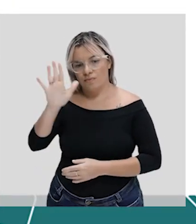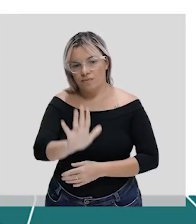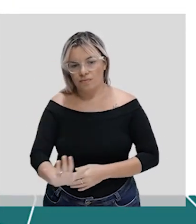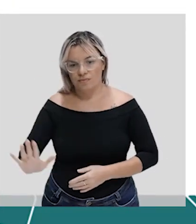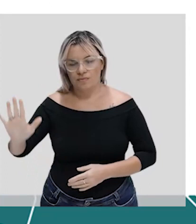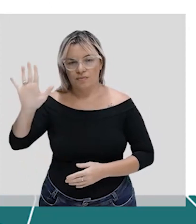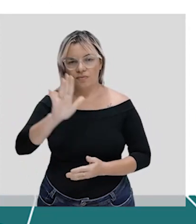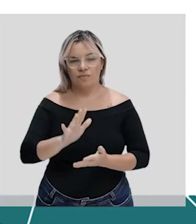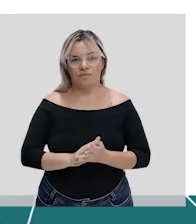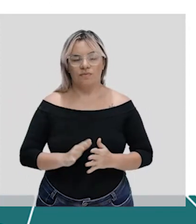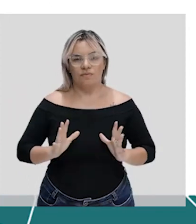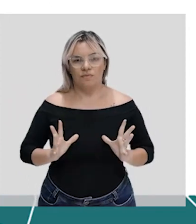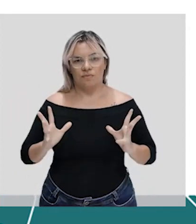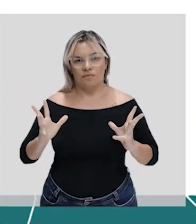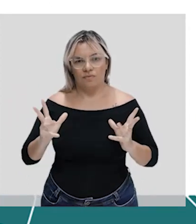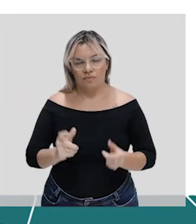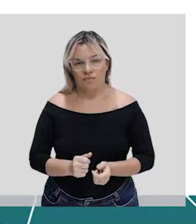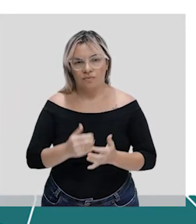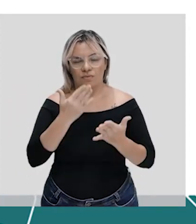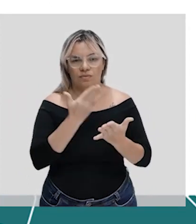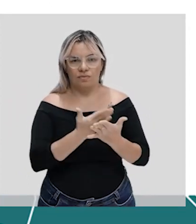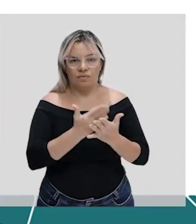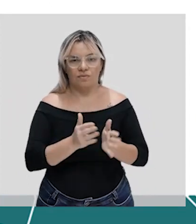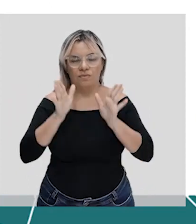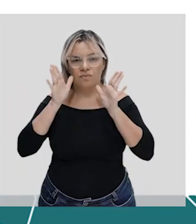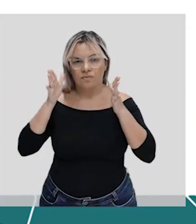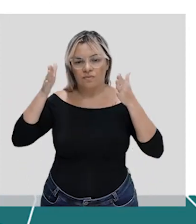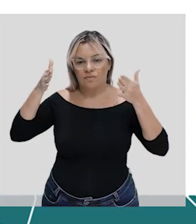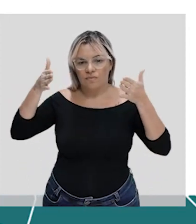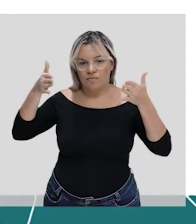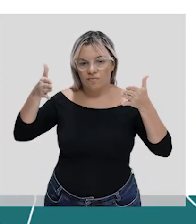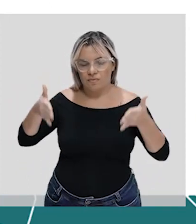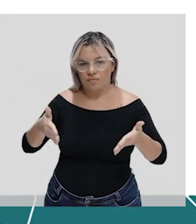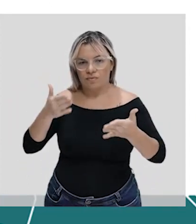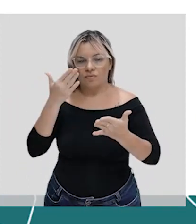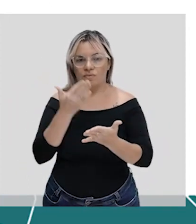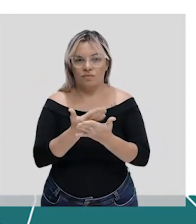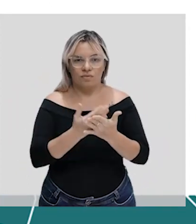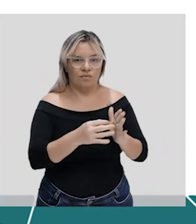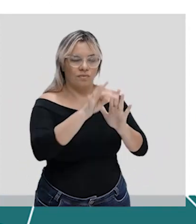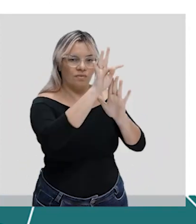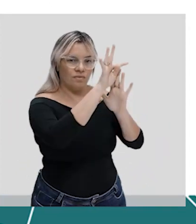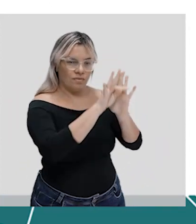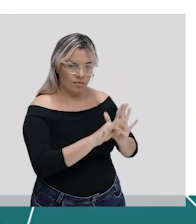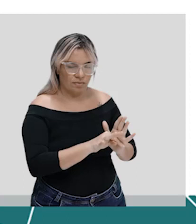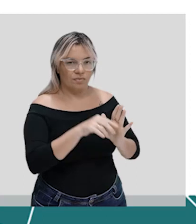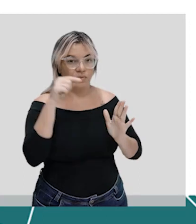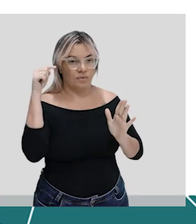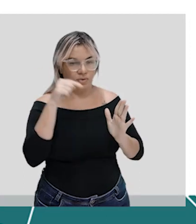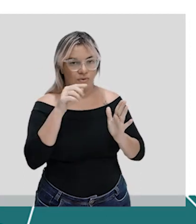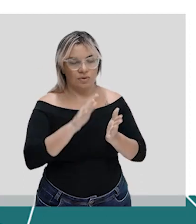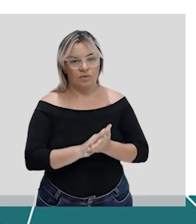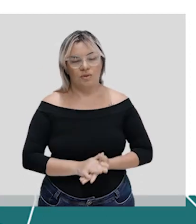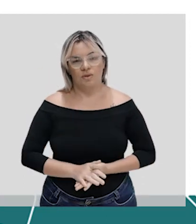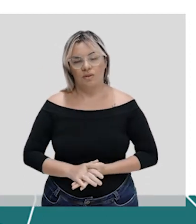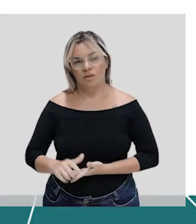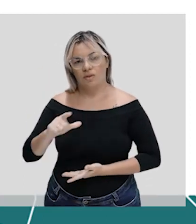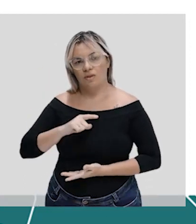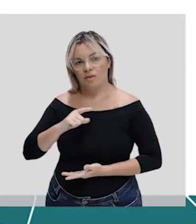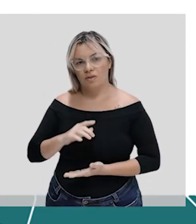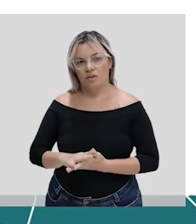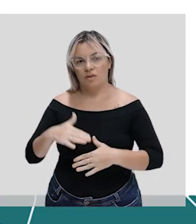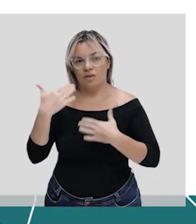todos esses temas que nós estamos trabalhando, nosso foco é o estudo de texto, que é o que geralmente cai nas provas